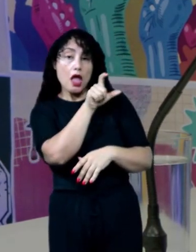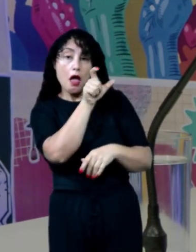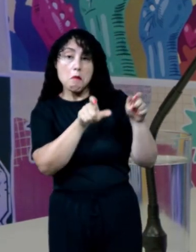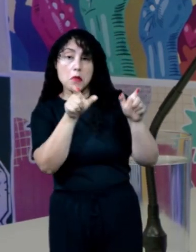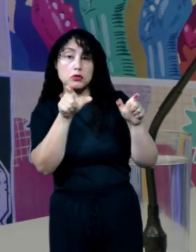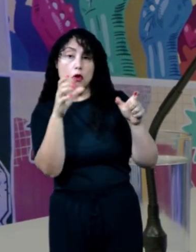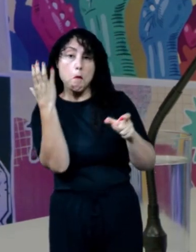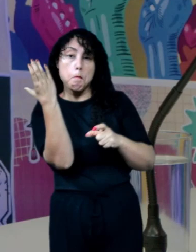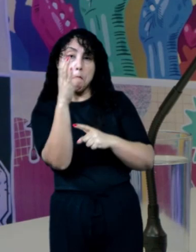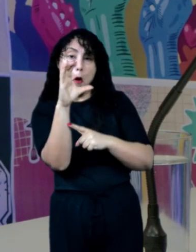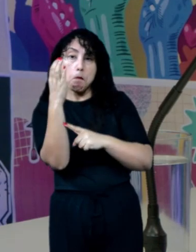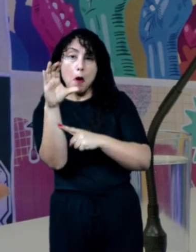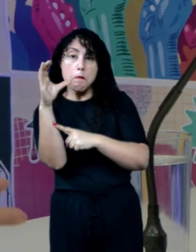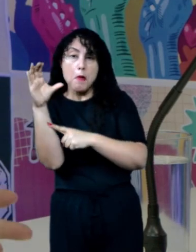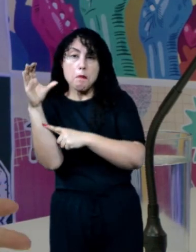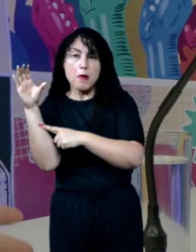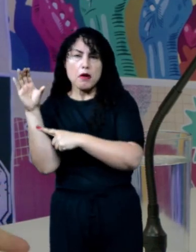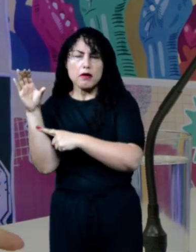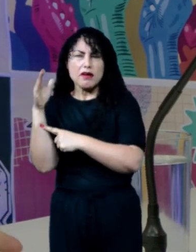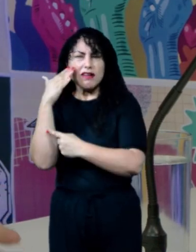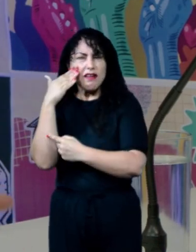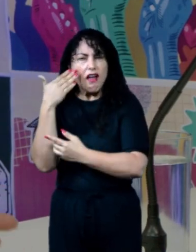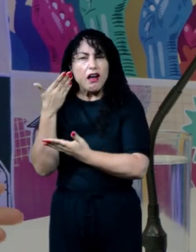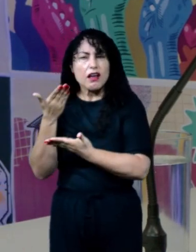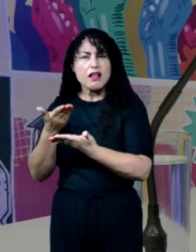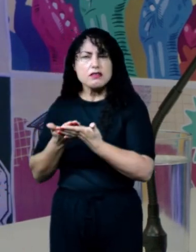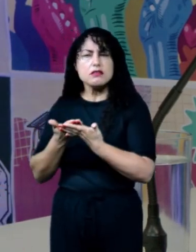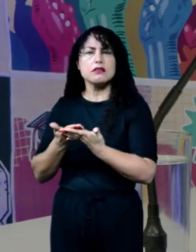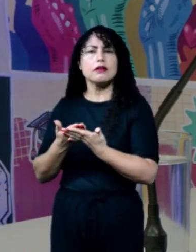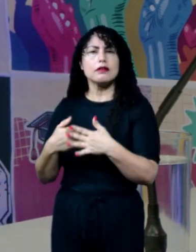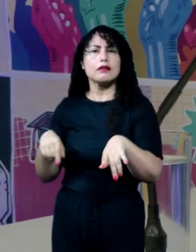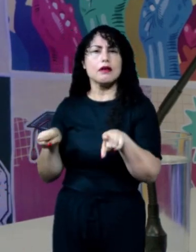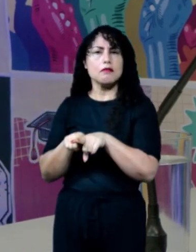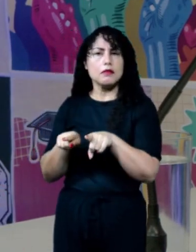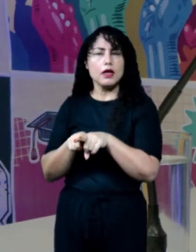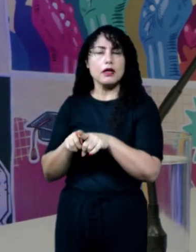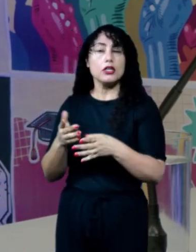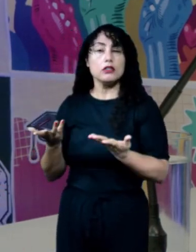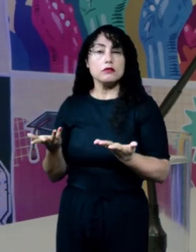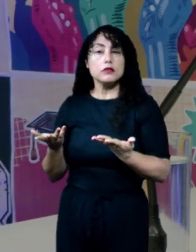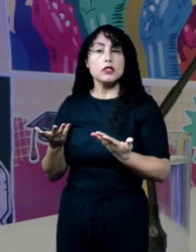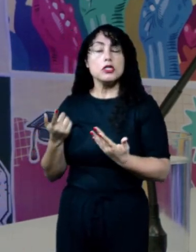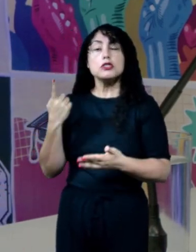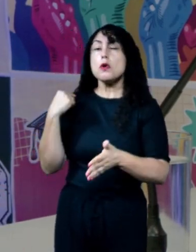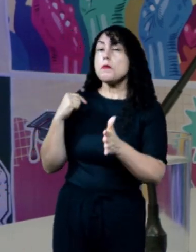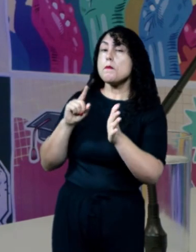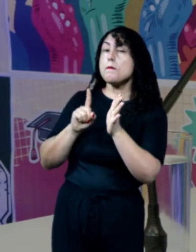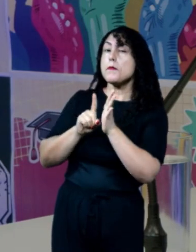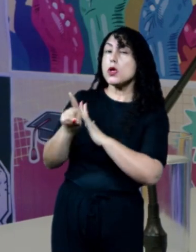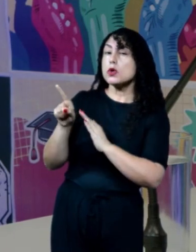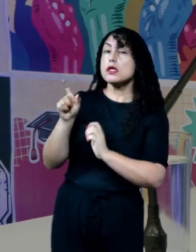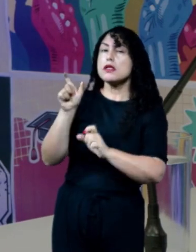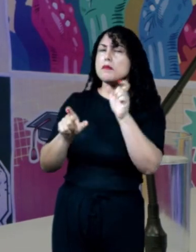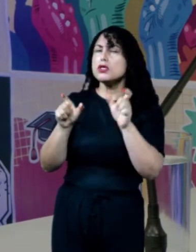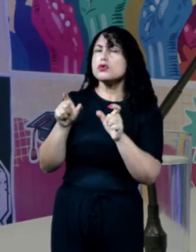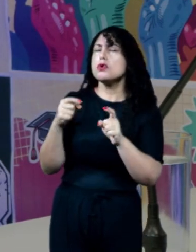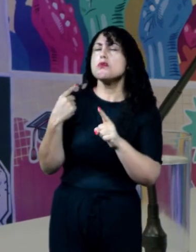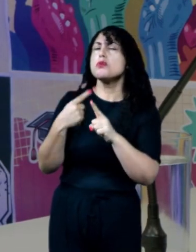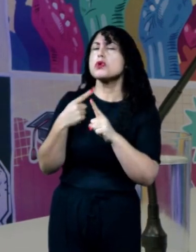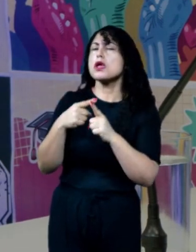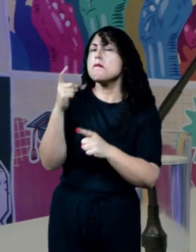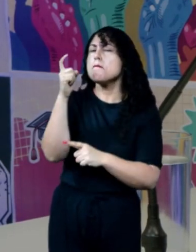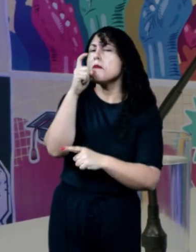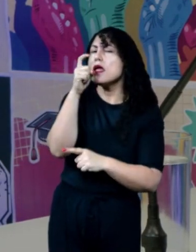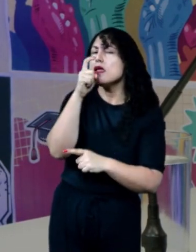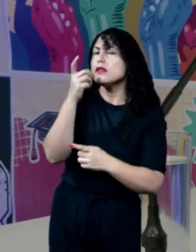Uhum. E acreditam nisso. Uhum. Então, se eu lhe perguntei por que as pessoas mentem, eu lhe pergunto